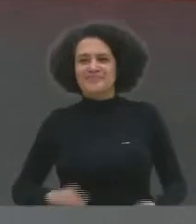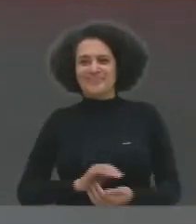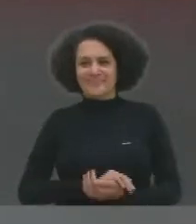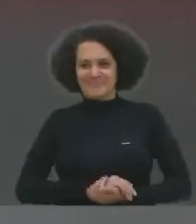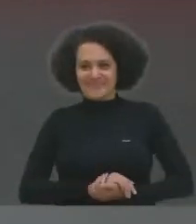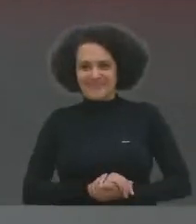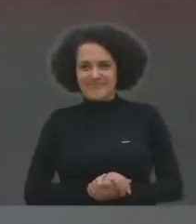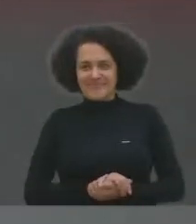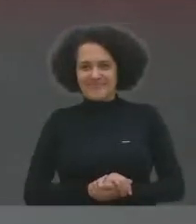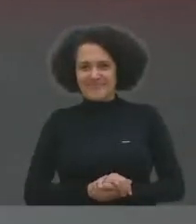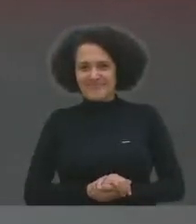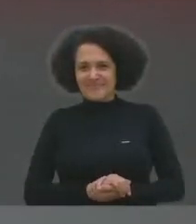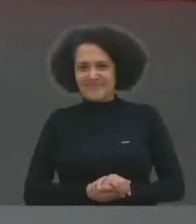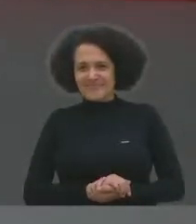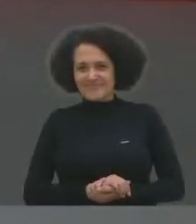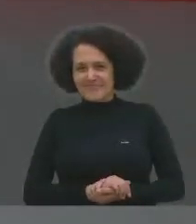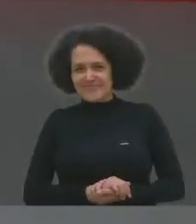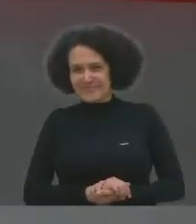Olá.